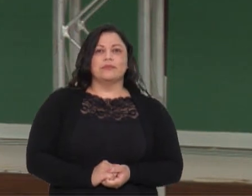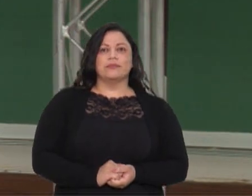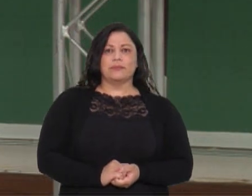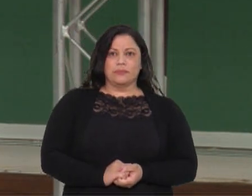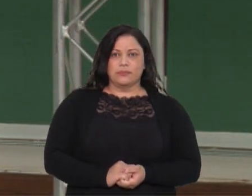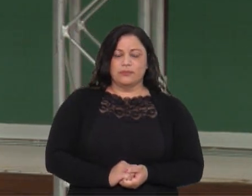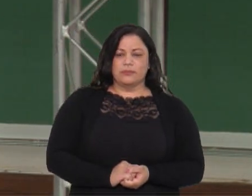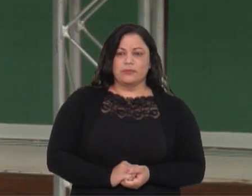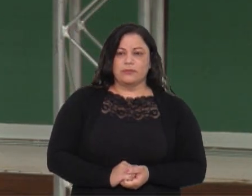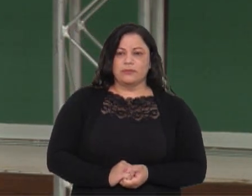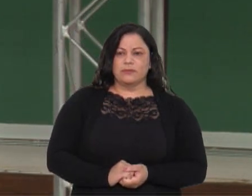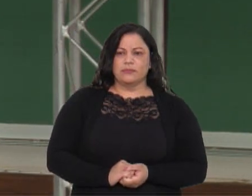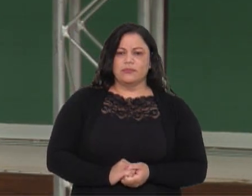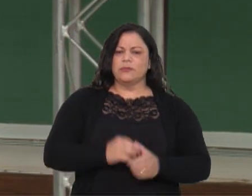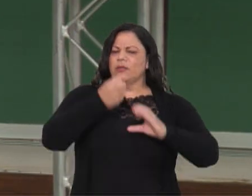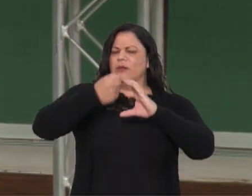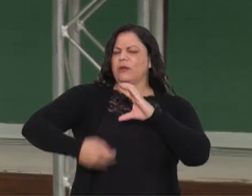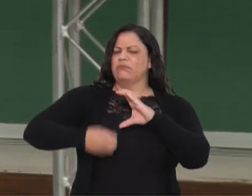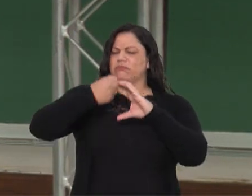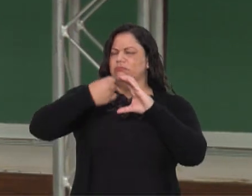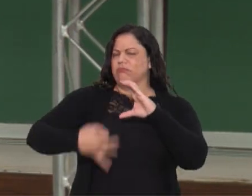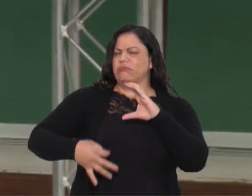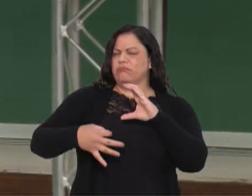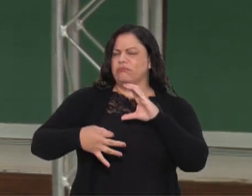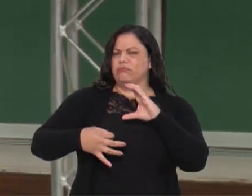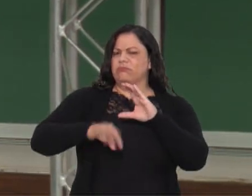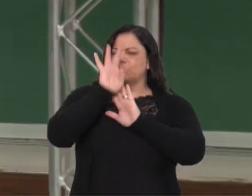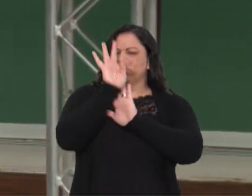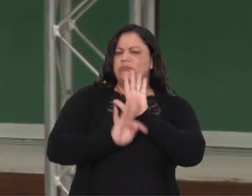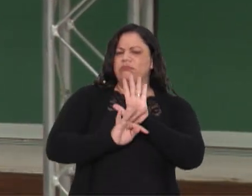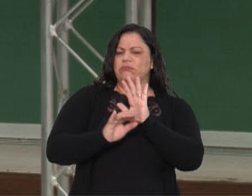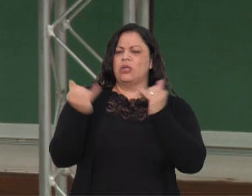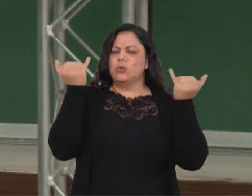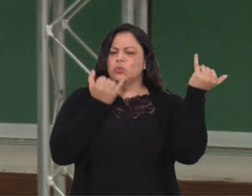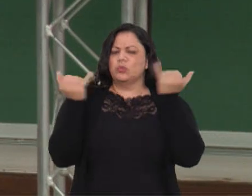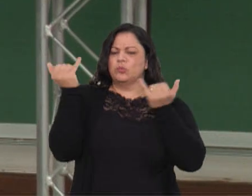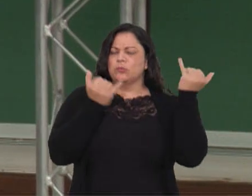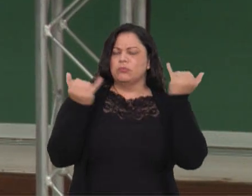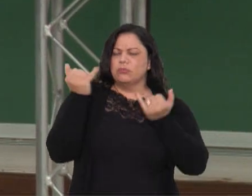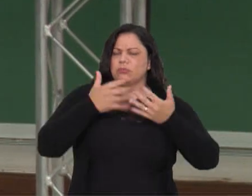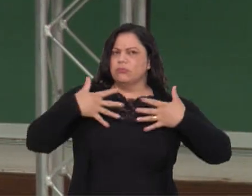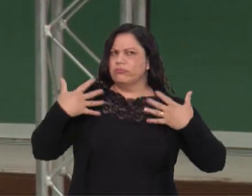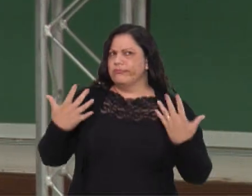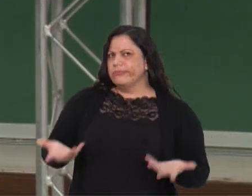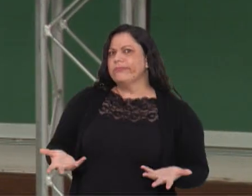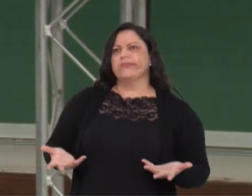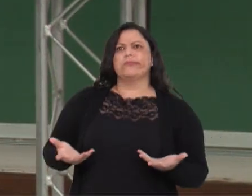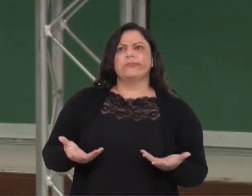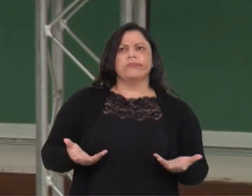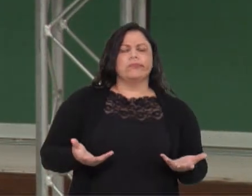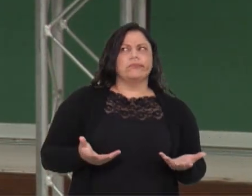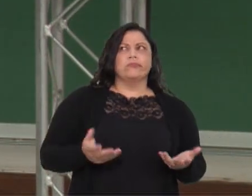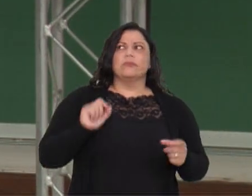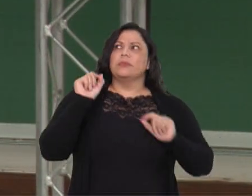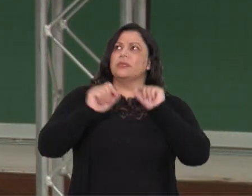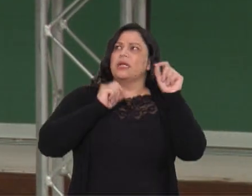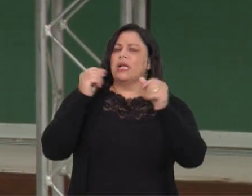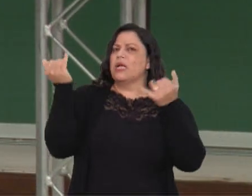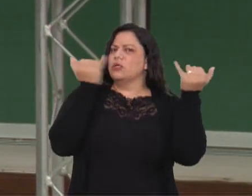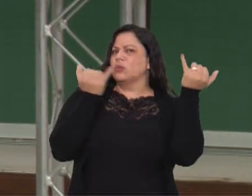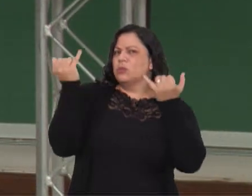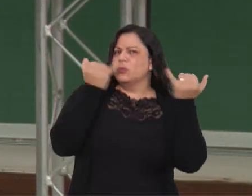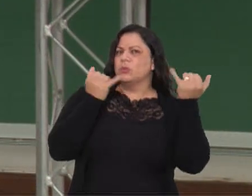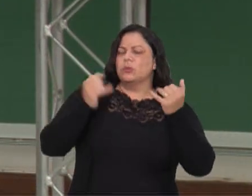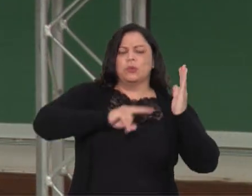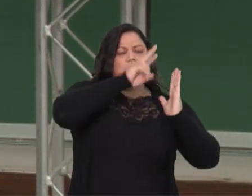Quais são as demais características do texto informativo, além de, então, informar seus leitores sobre algum